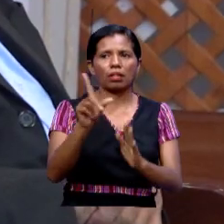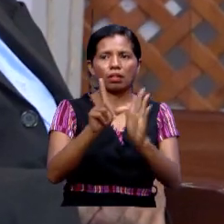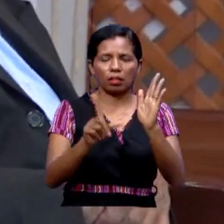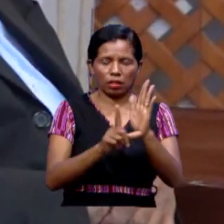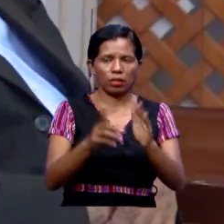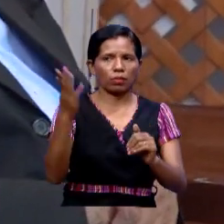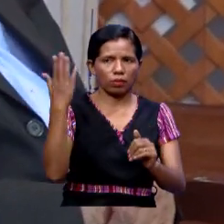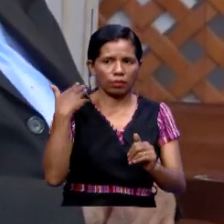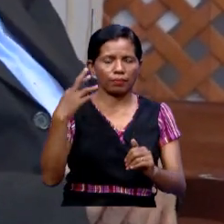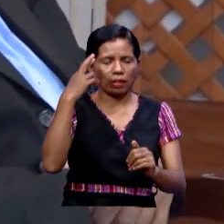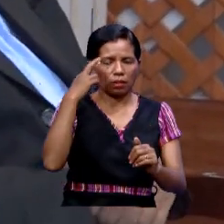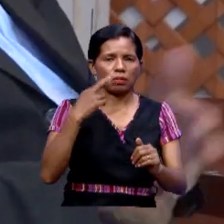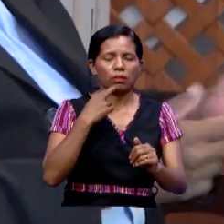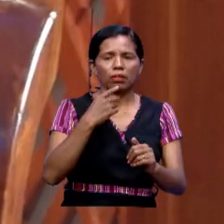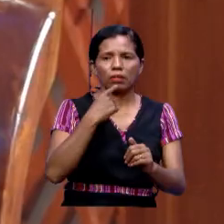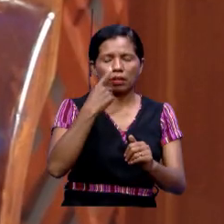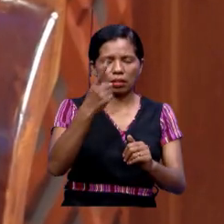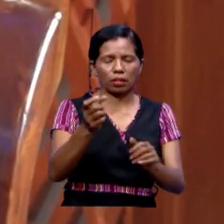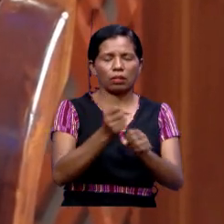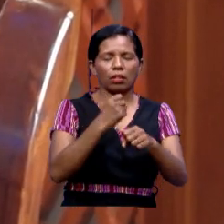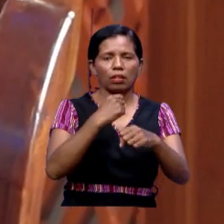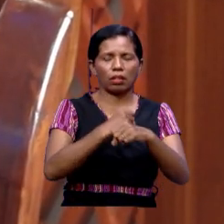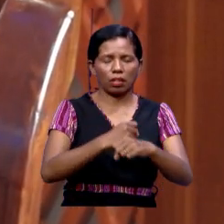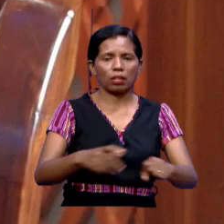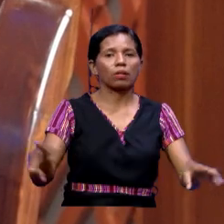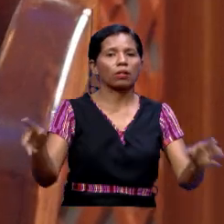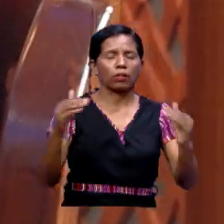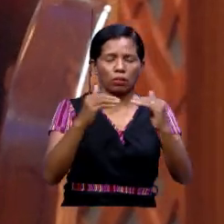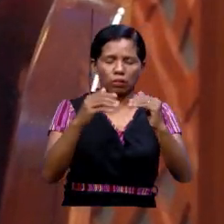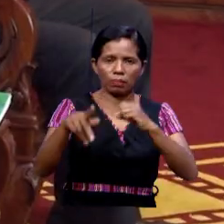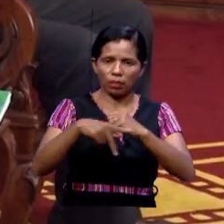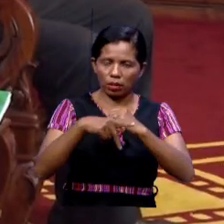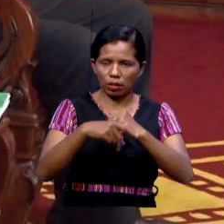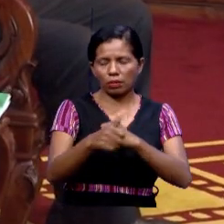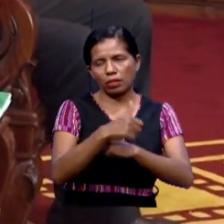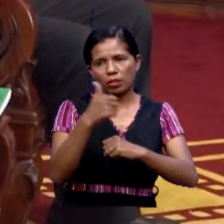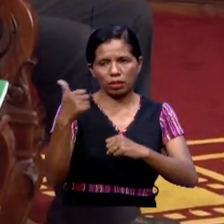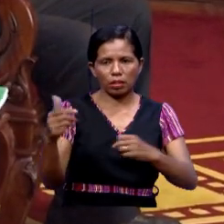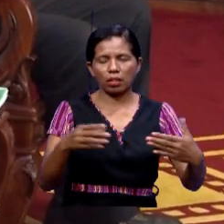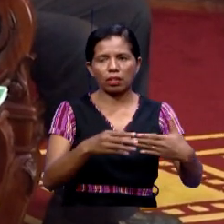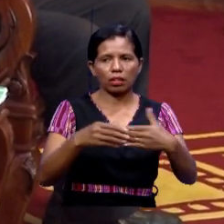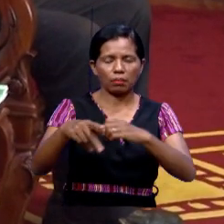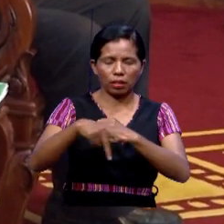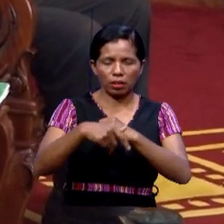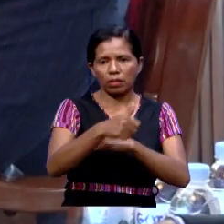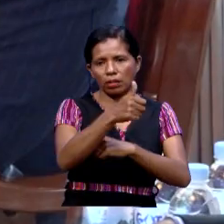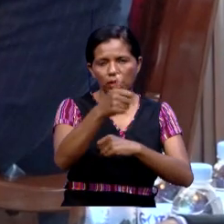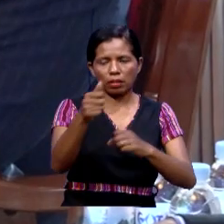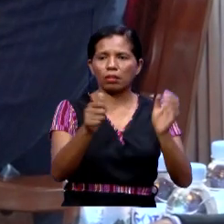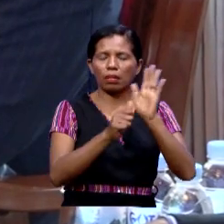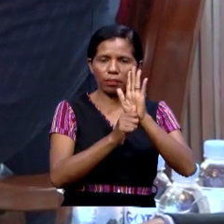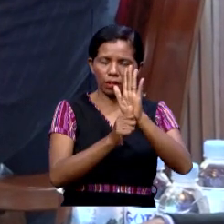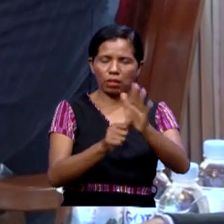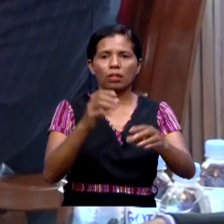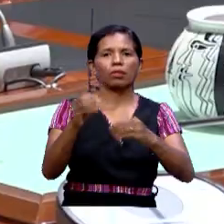antigua. Ramos Horta hateten durante halo konsultasaun ho partidus politikus sira. Lider partidus politikus ida-idak apresenta razaun